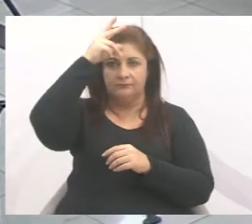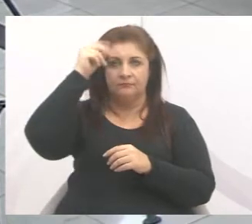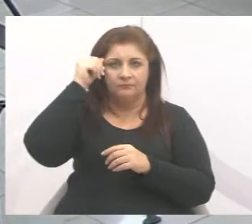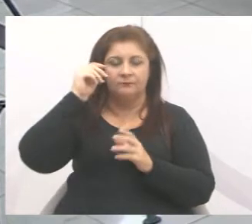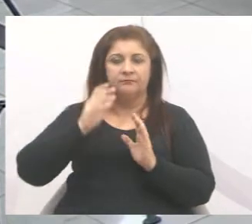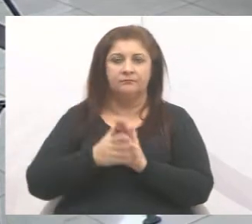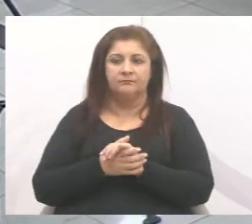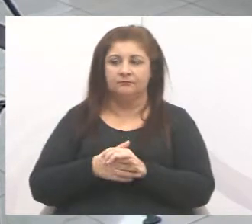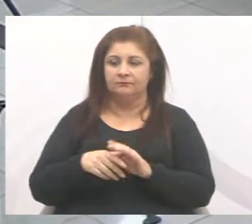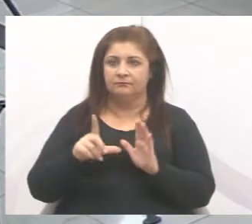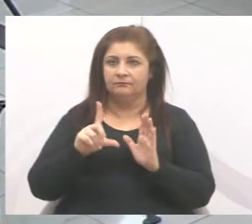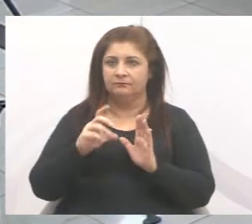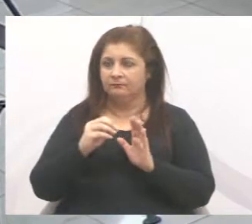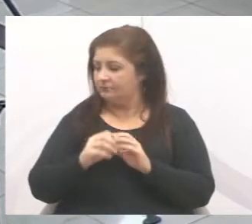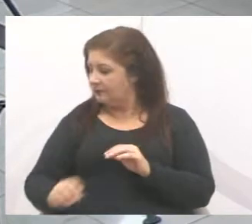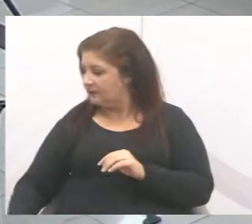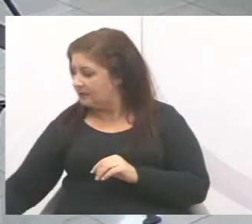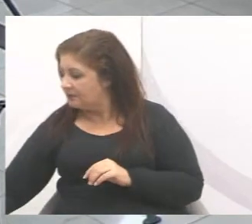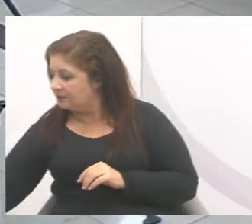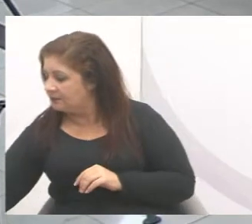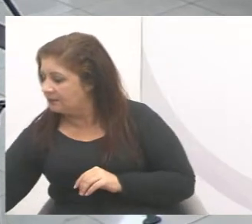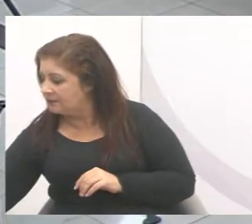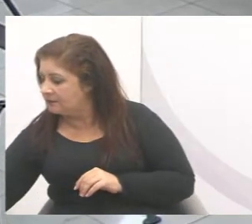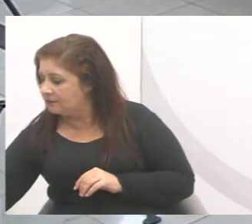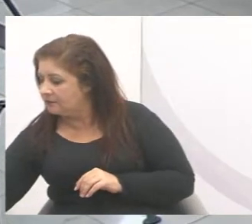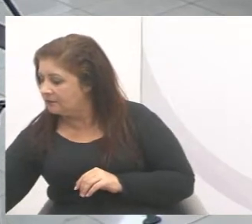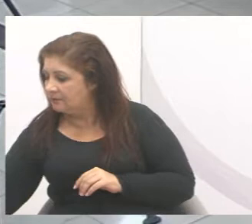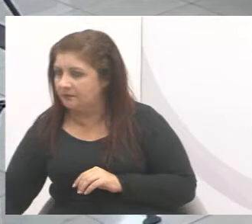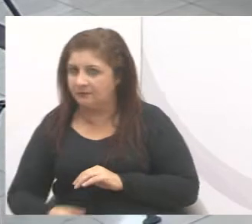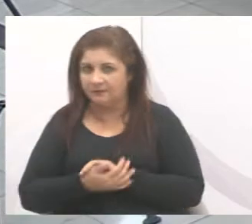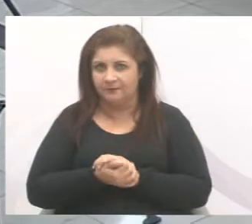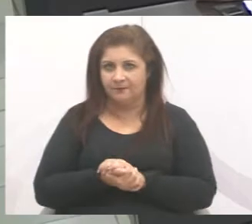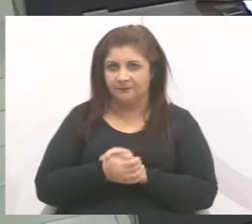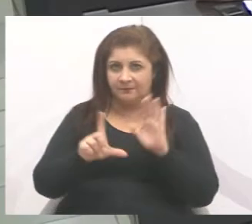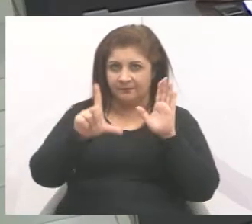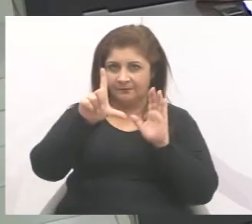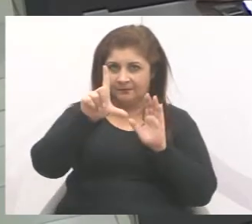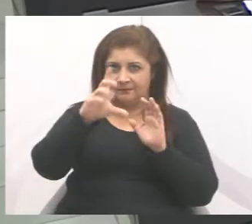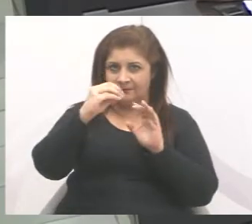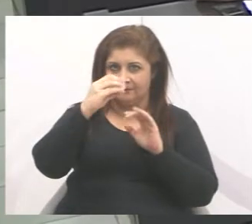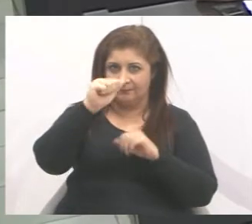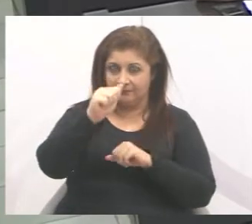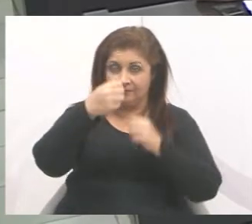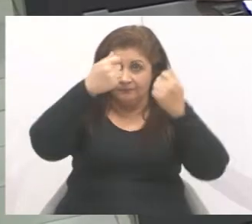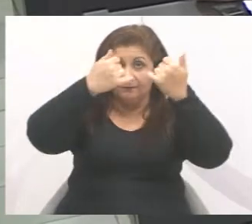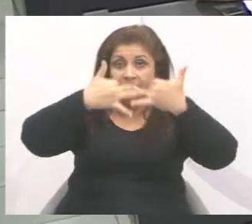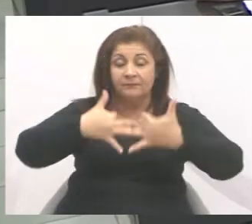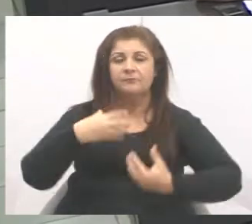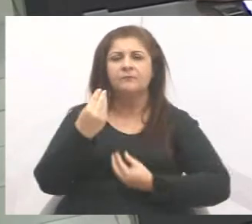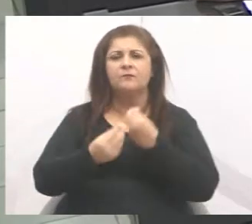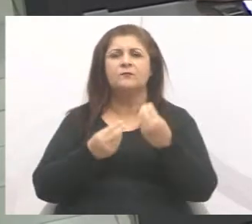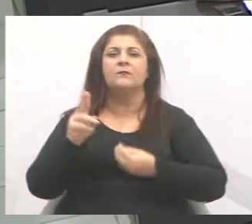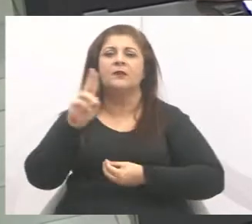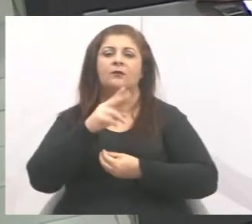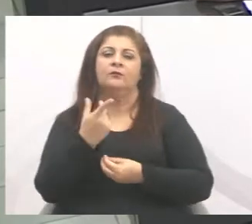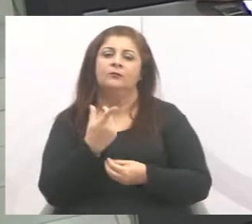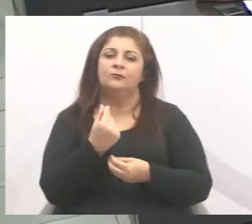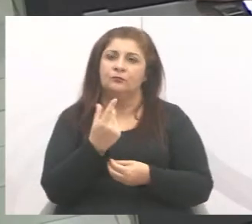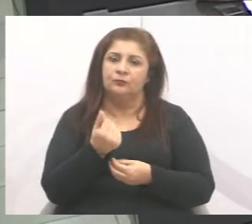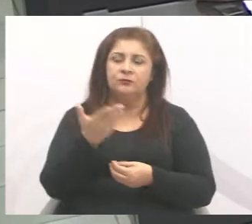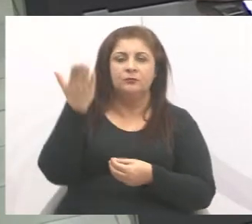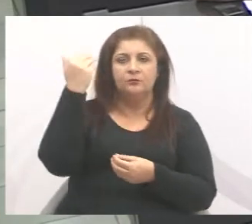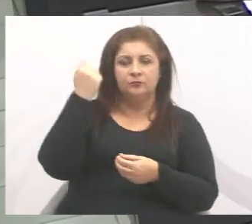A LOA ela é uma peça contábil, ela vai esmiuçar a operação desses investimentos que foram tratados